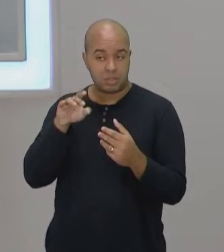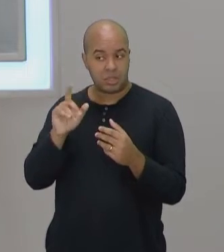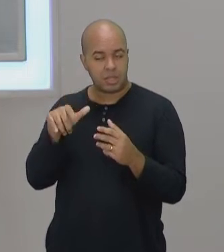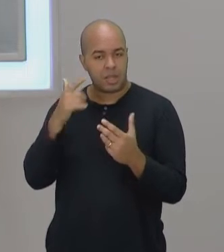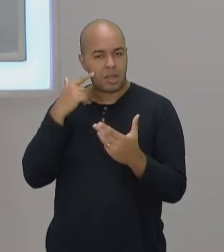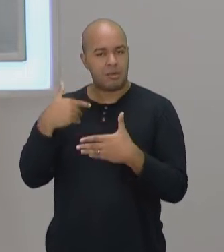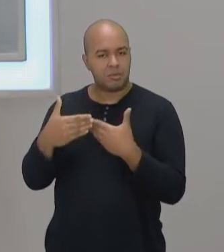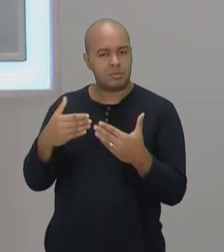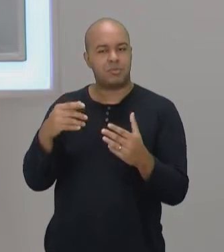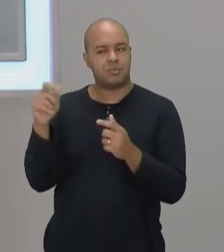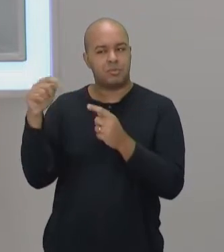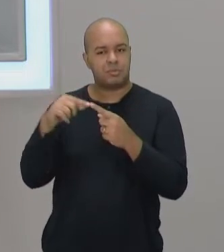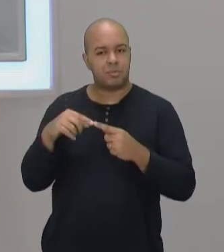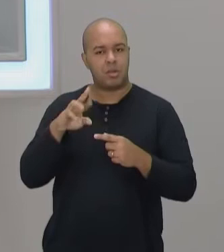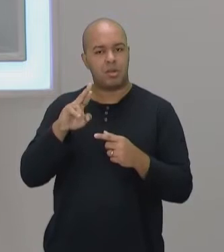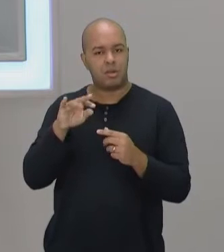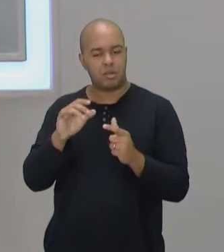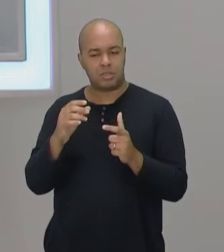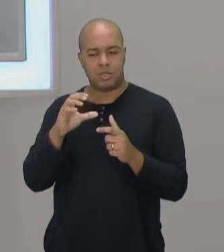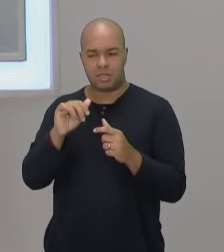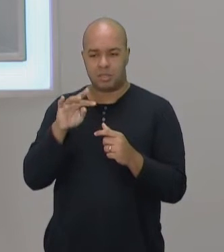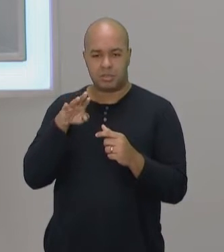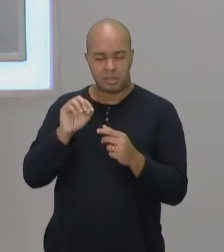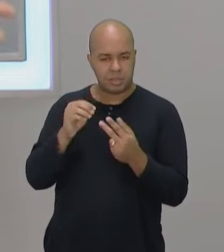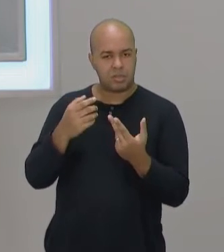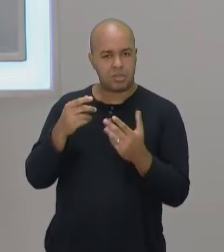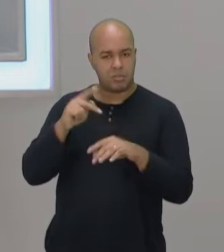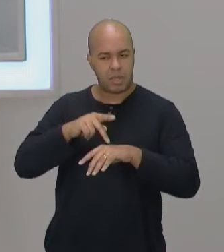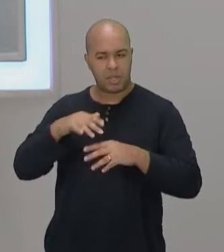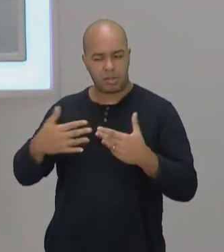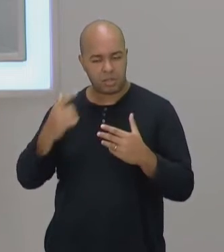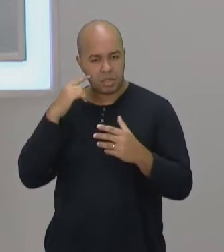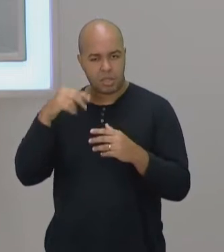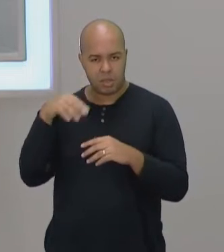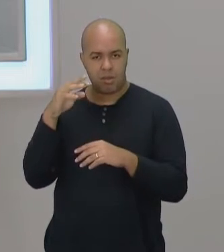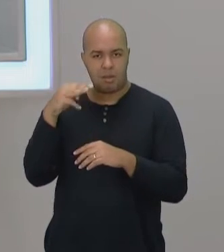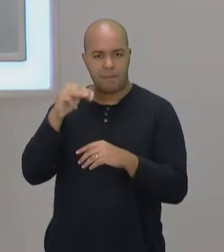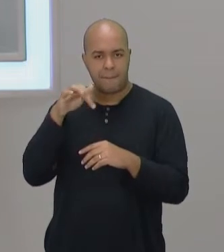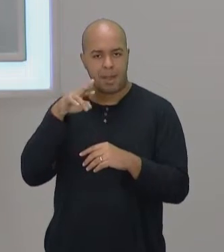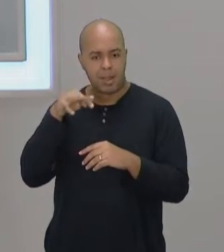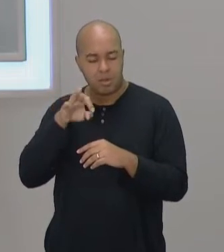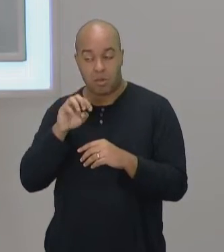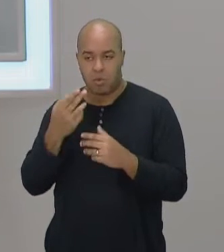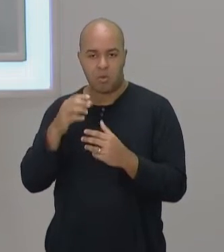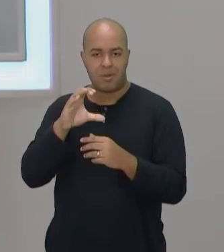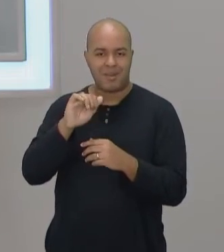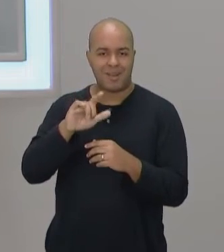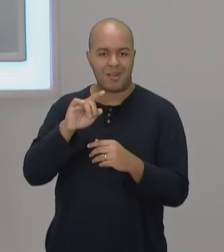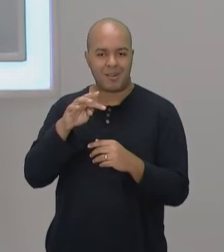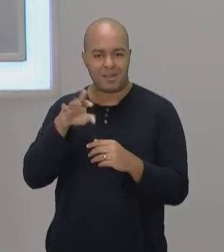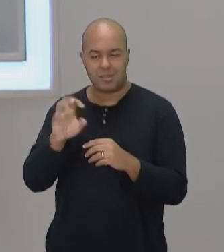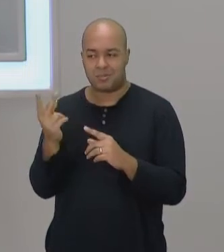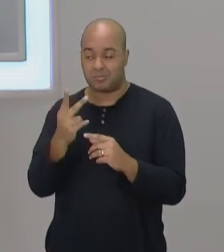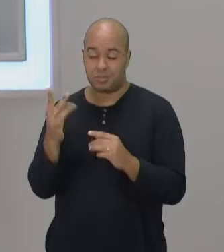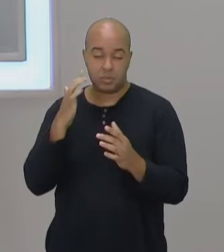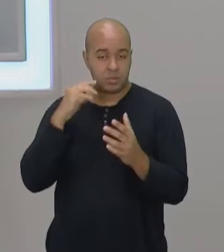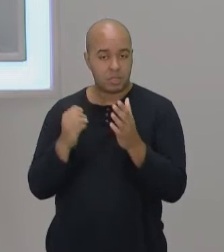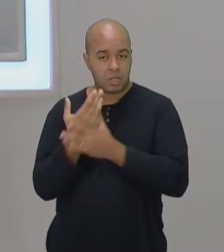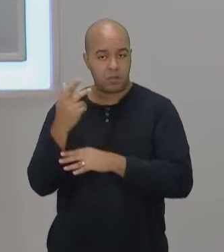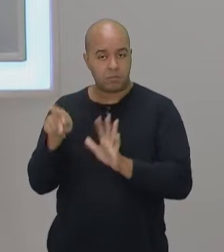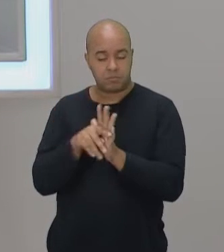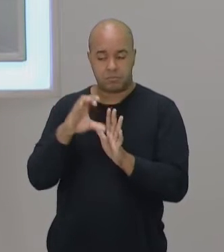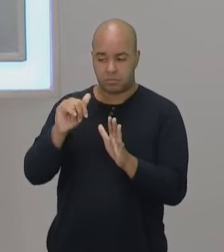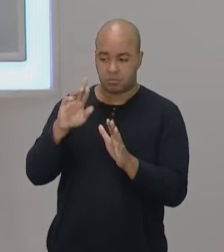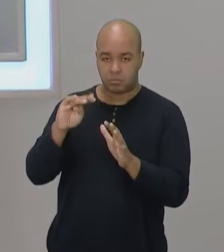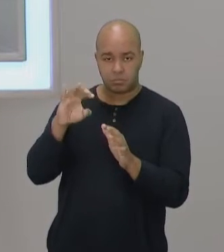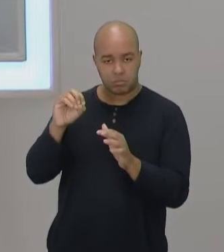maioria, vem de uma rocha chamada carbonato de cálcio, que é o mármore ou o calcário. Ambos são formados por carbonato